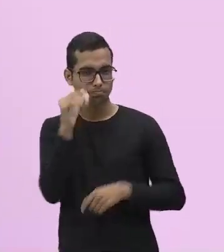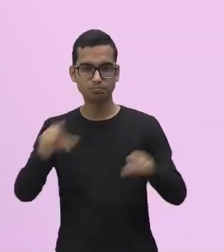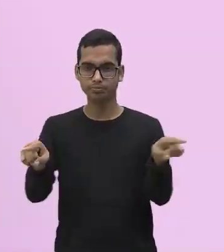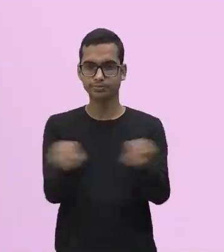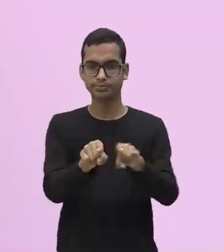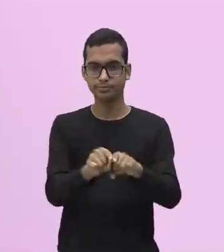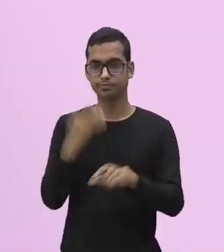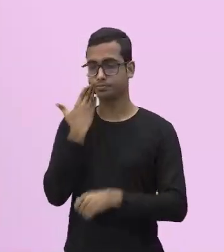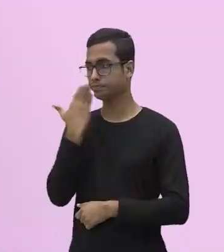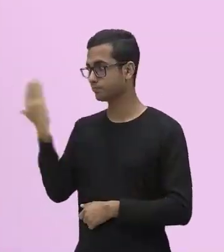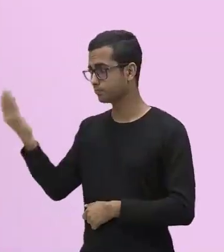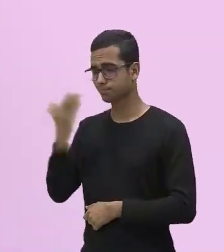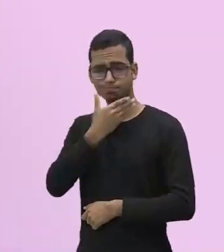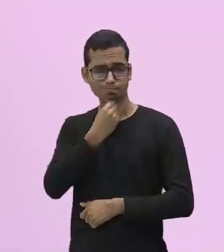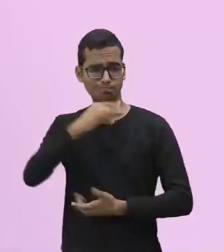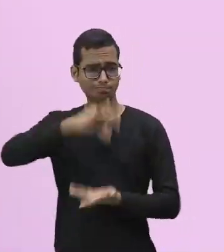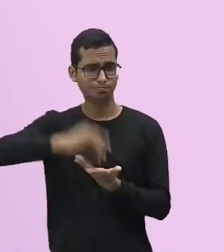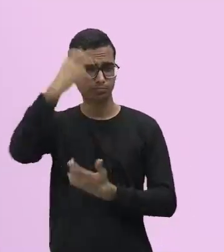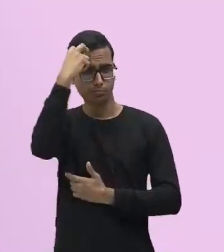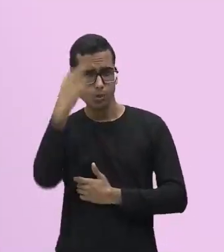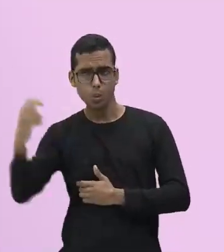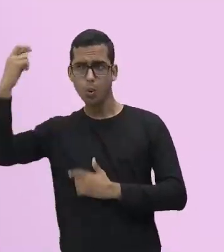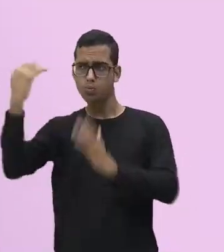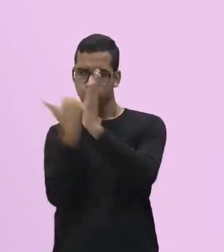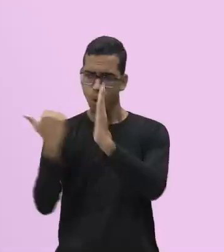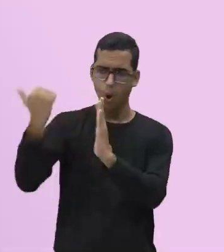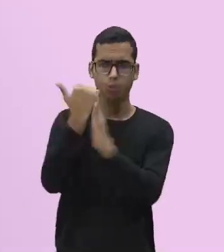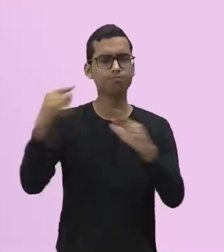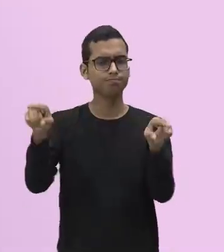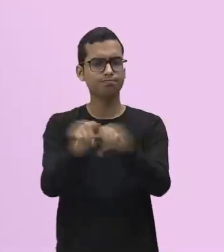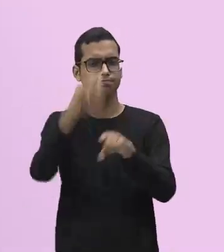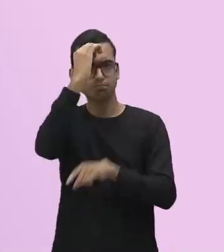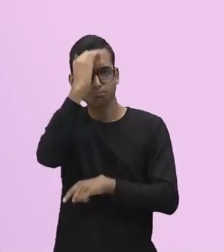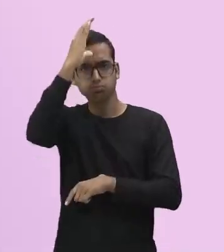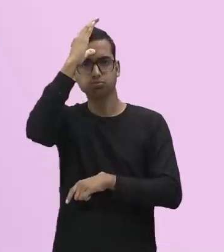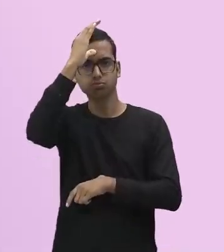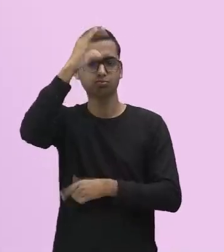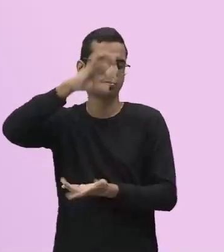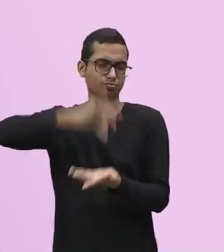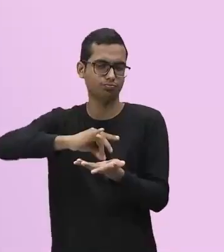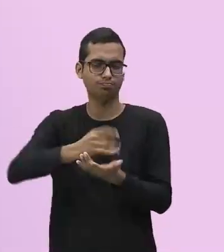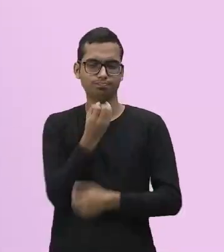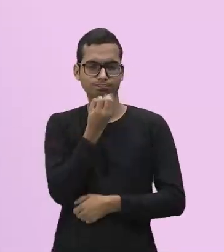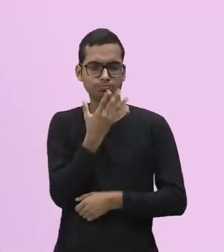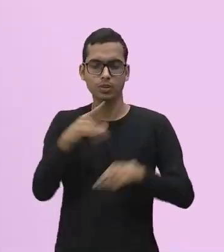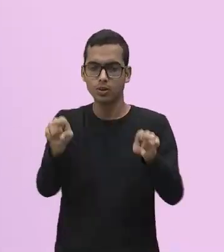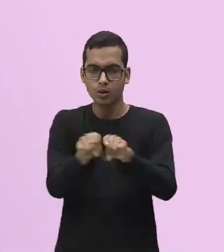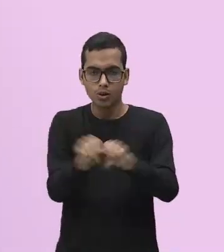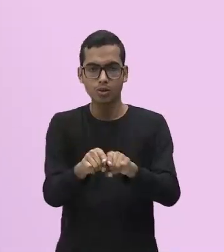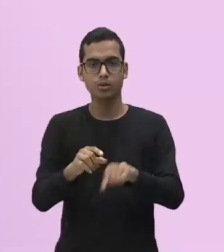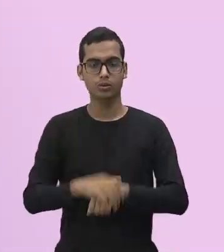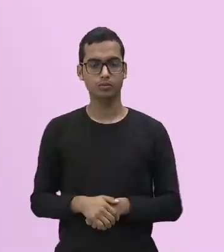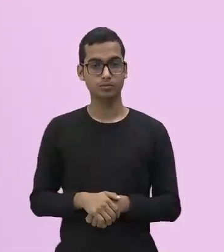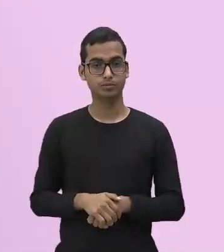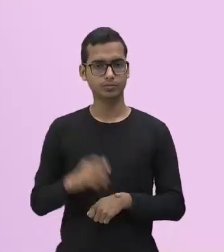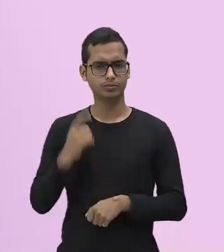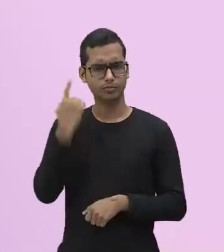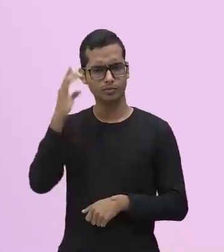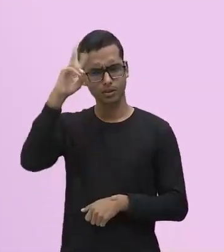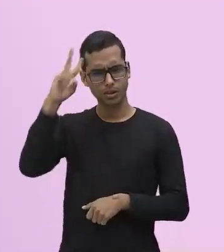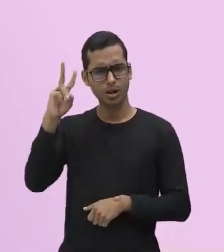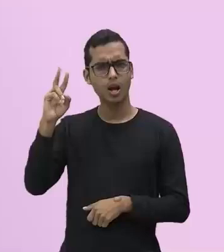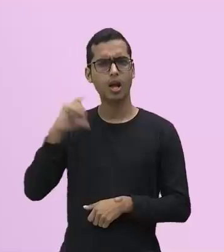Tales de Mileto era um homem de grande inteligência e sabedoria. Conta-se que ele desviou o curso de um rio para ajudar